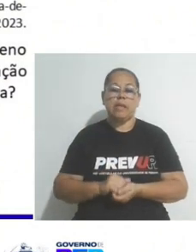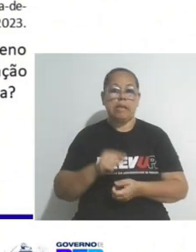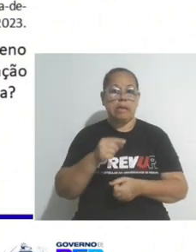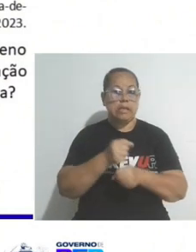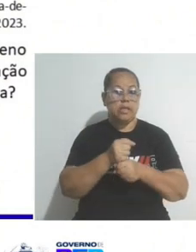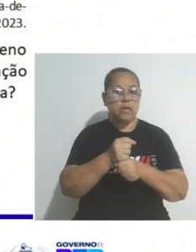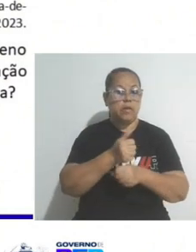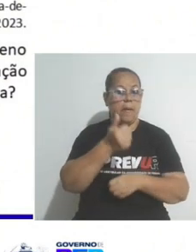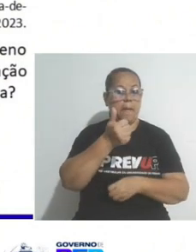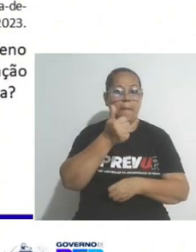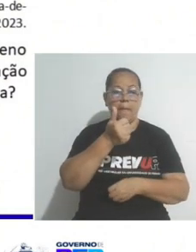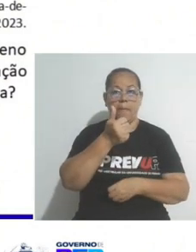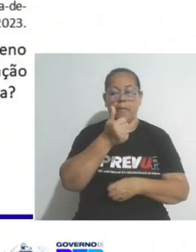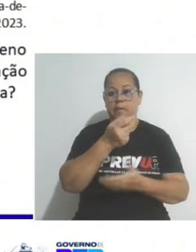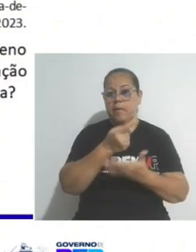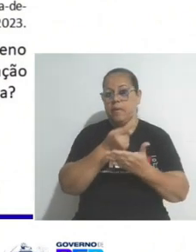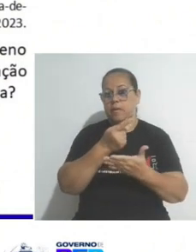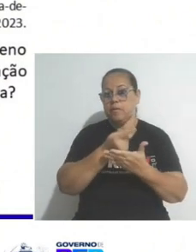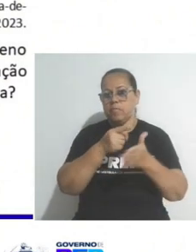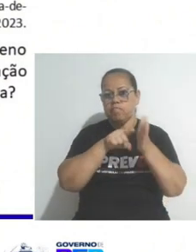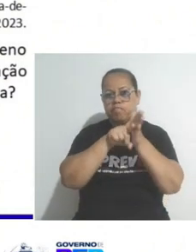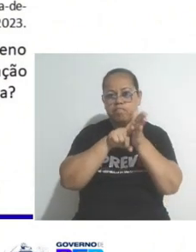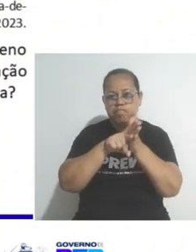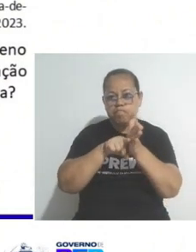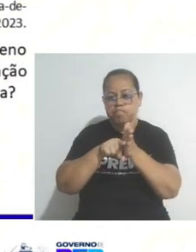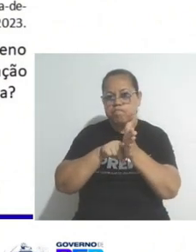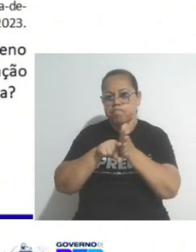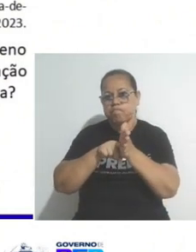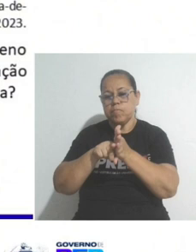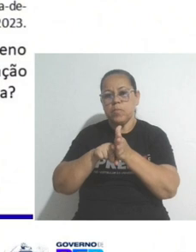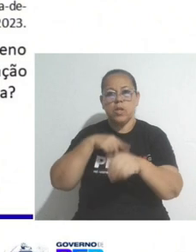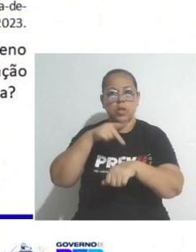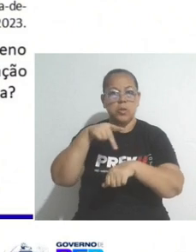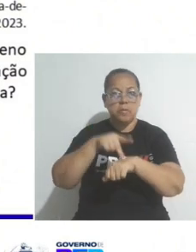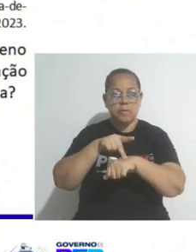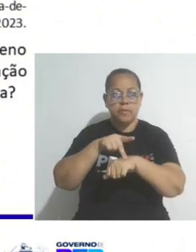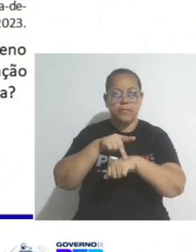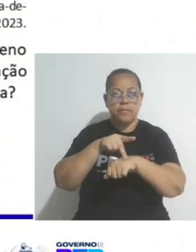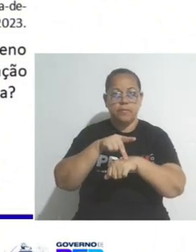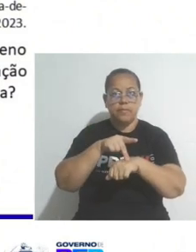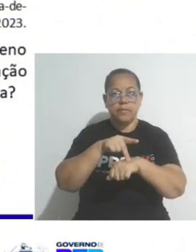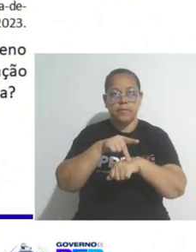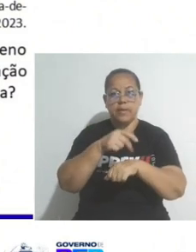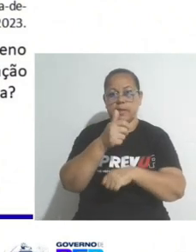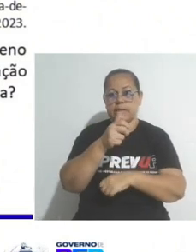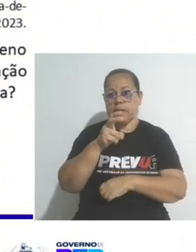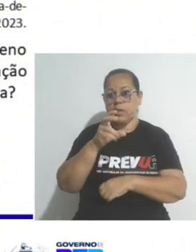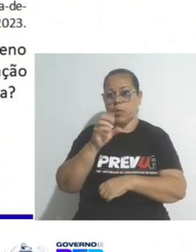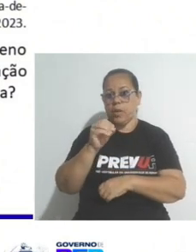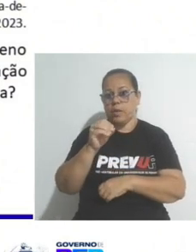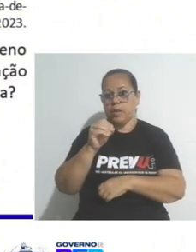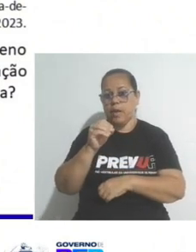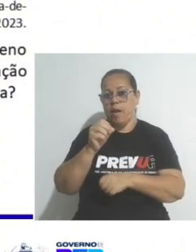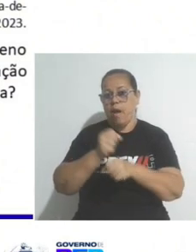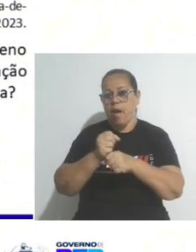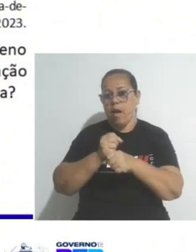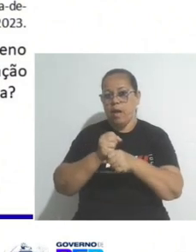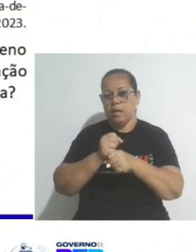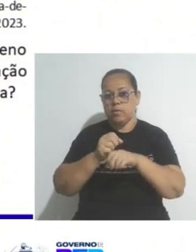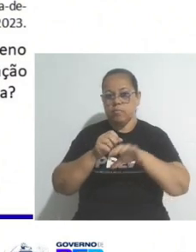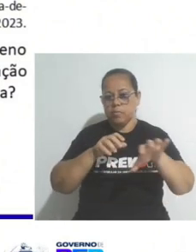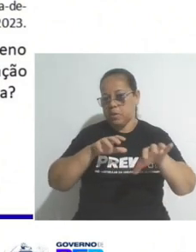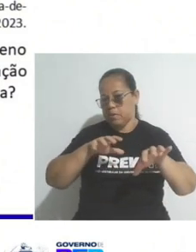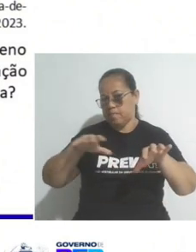da primeira operação censitária do país nos 150 anos que separam a primeira